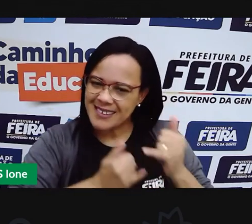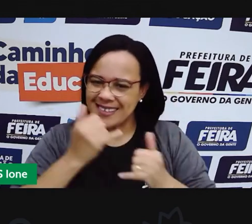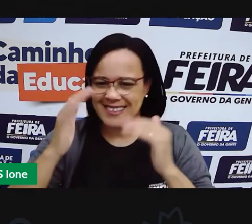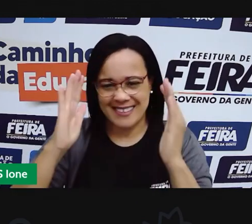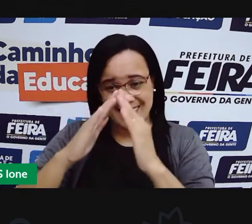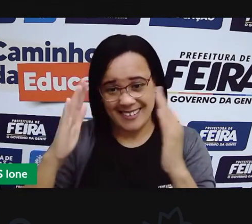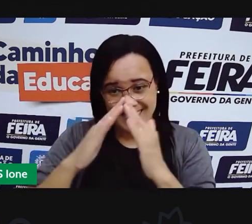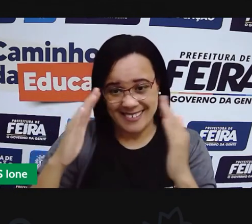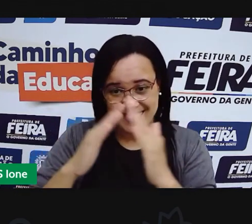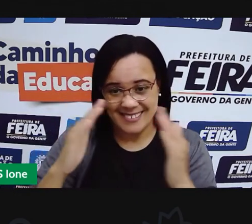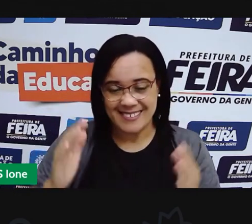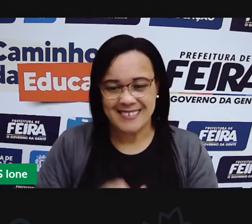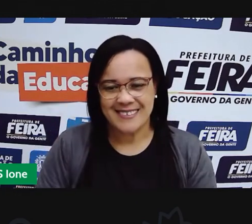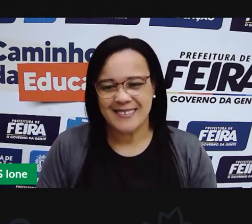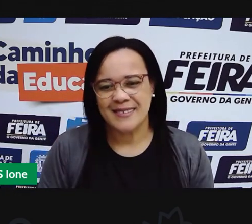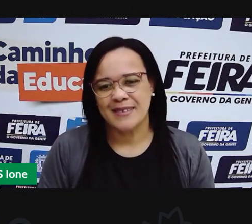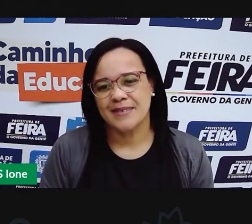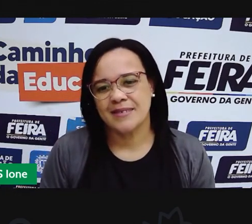Certo?